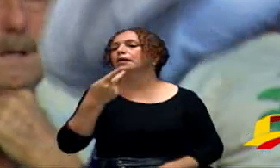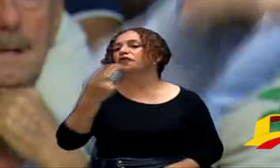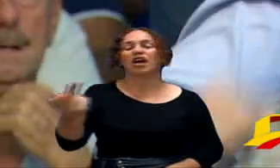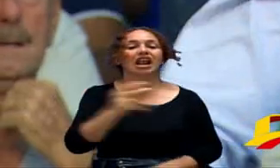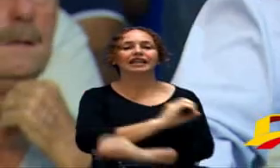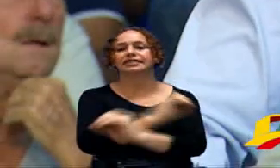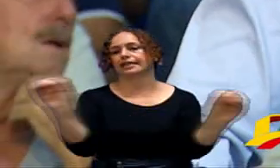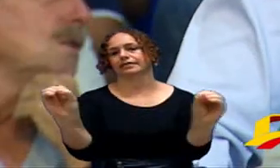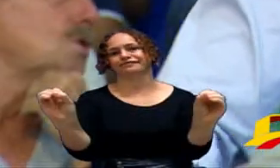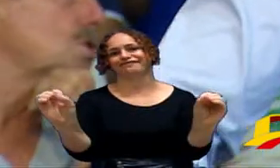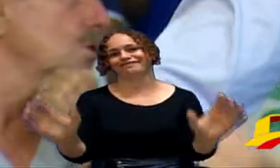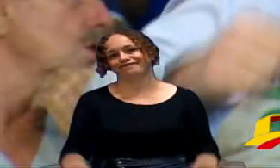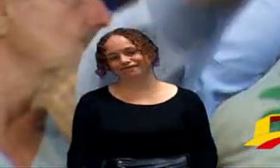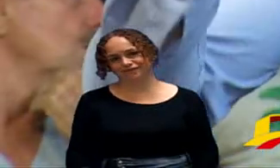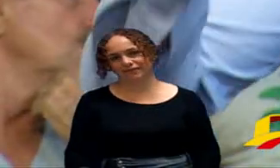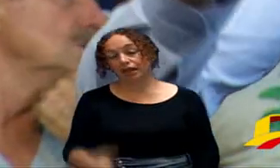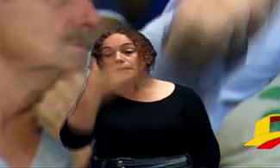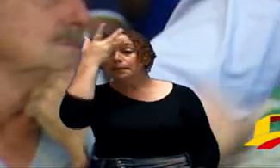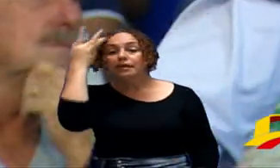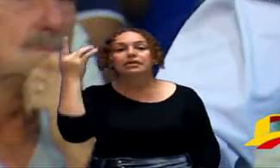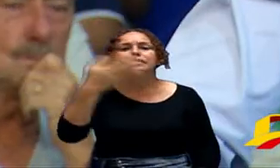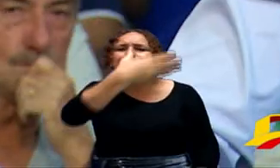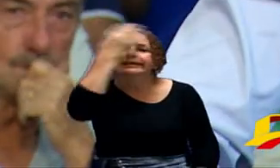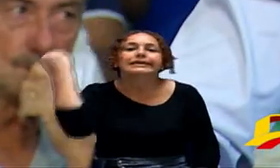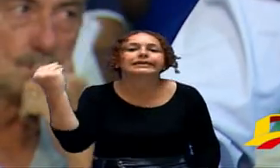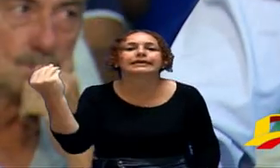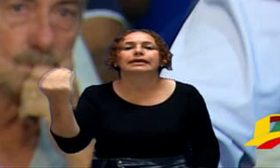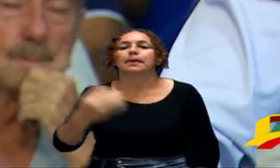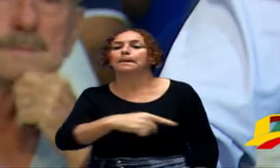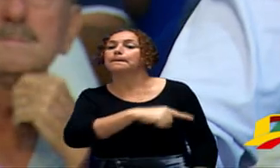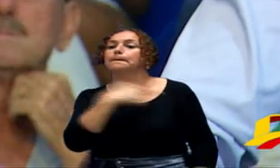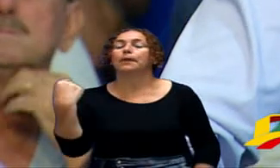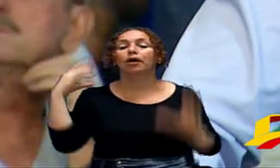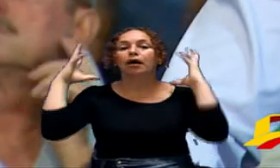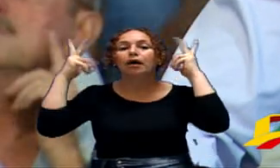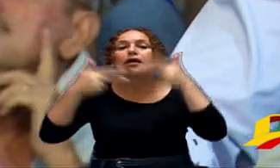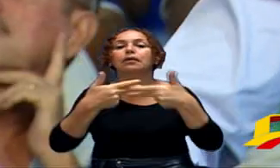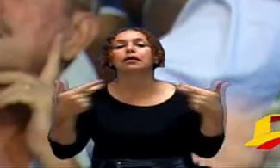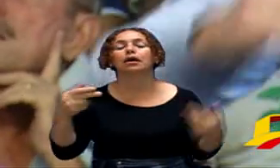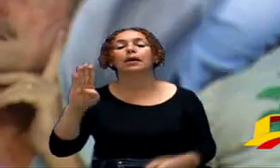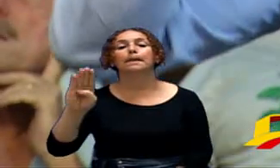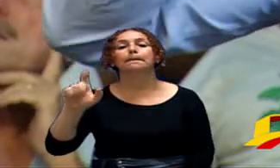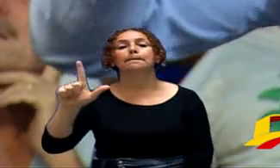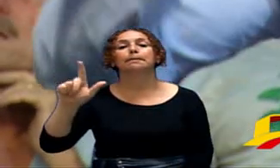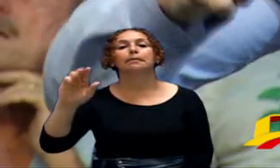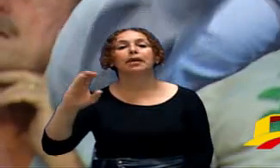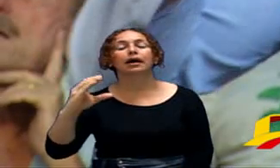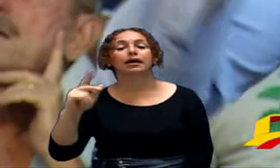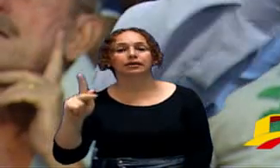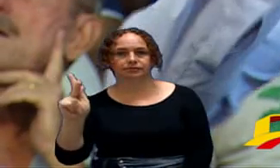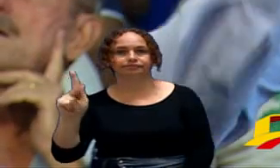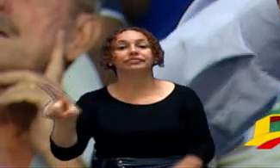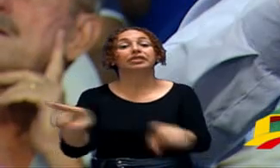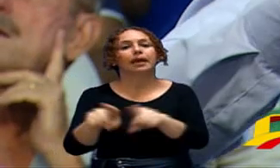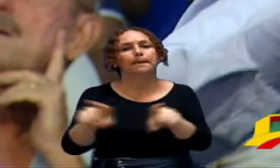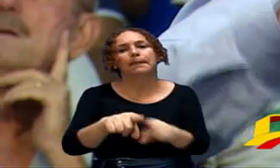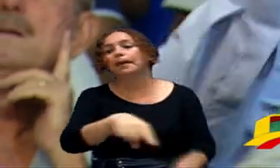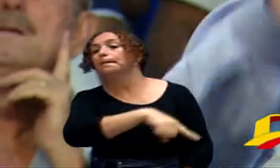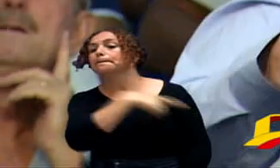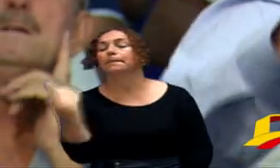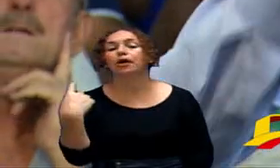esqueceu da morte do Black. Né? O pessoal esqueceu da morte da Ramba, que morreu no